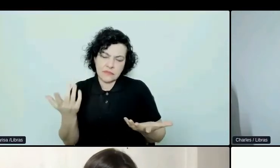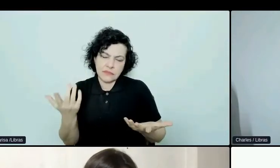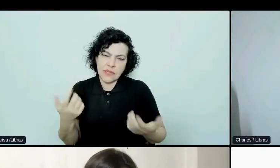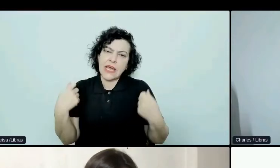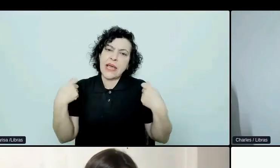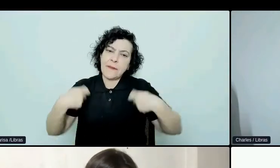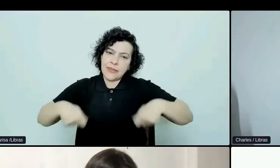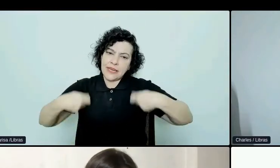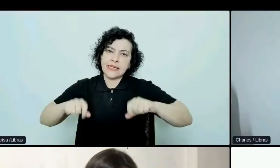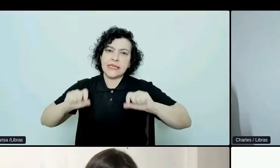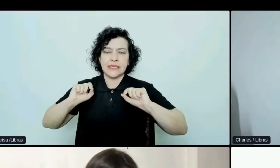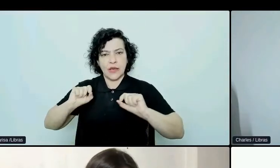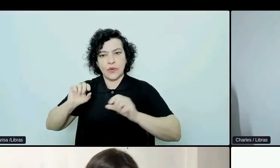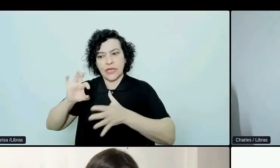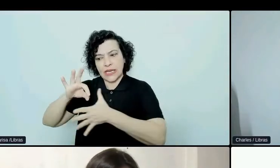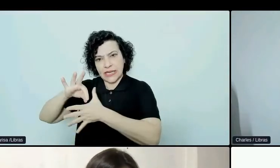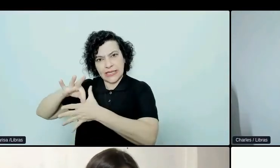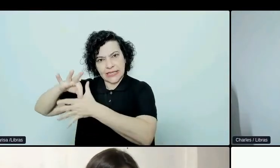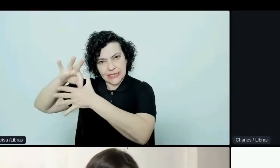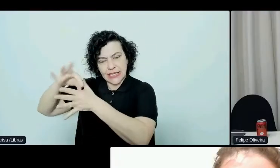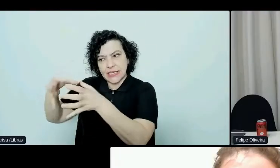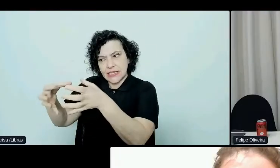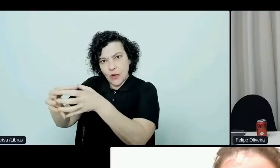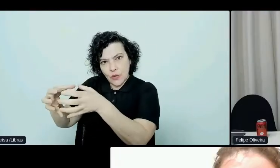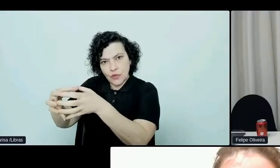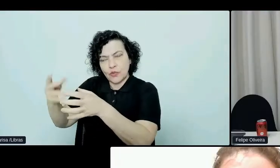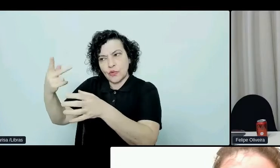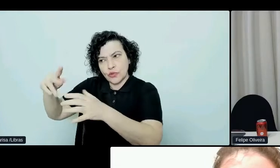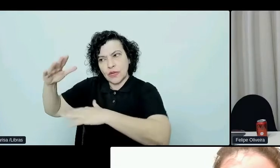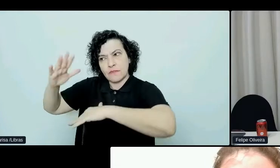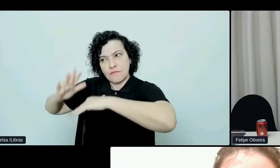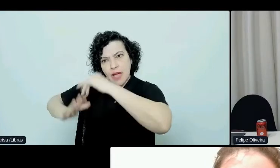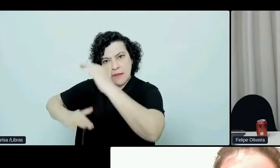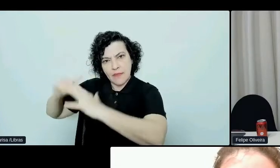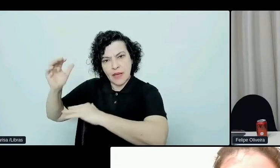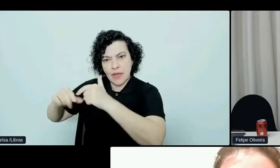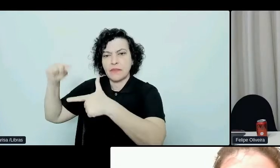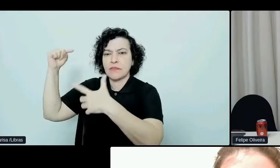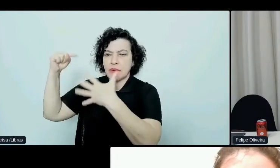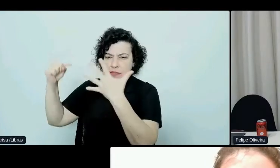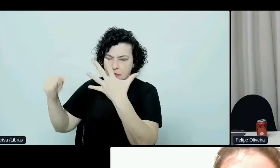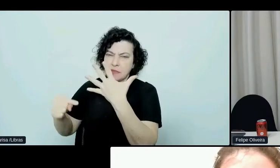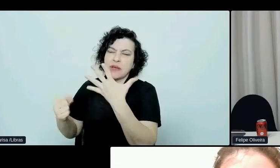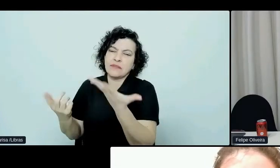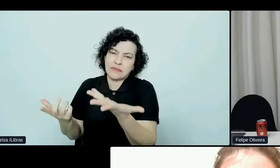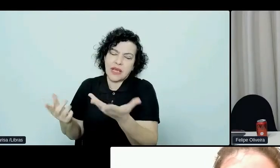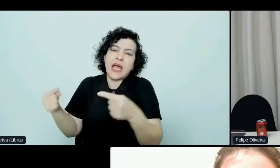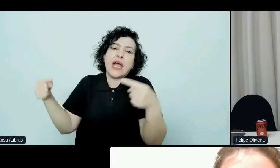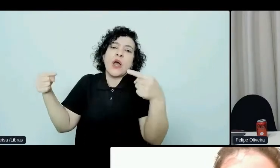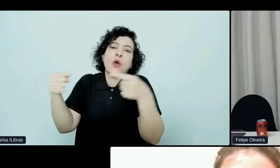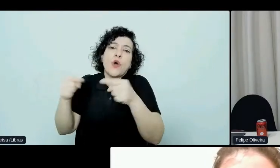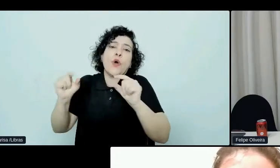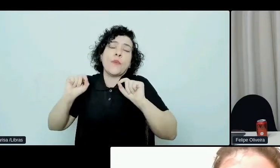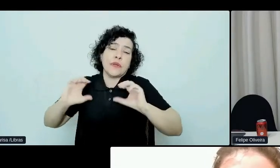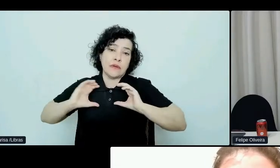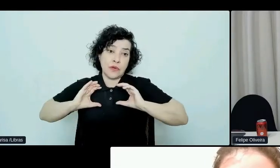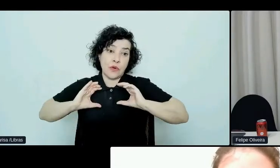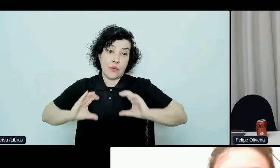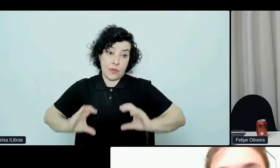bem acessíveis. E antes que eu peça para a Vanessa finalizar esse ponto, eu acho